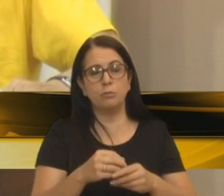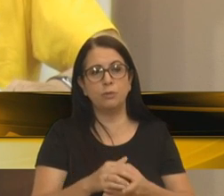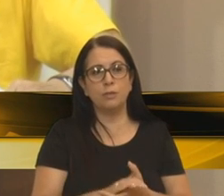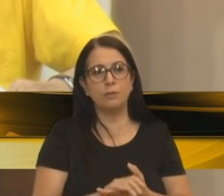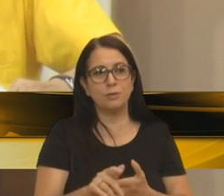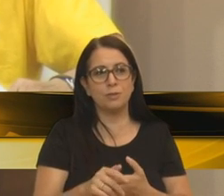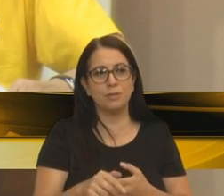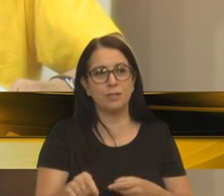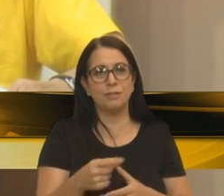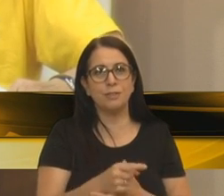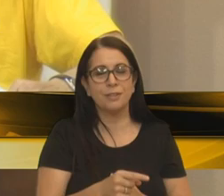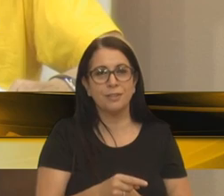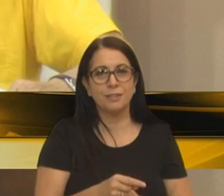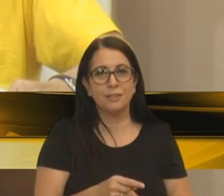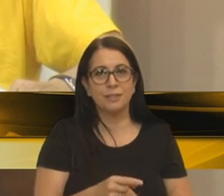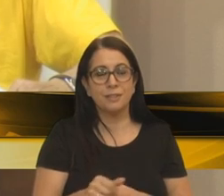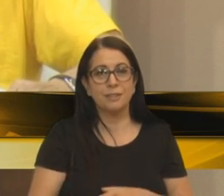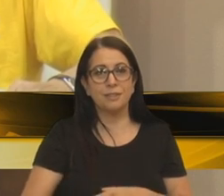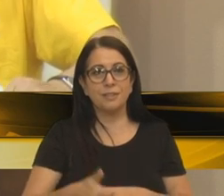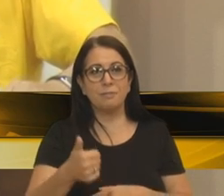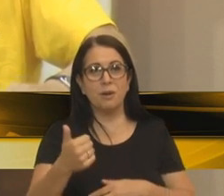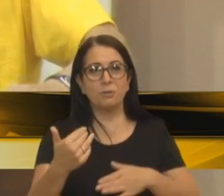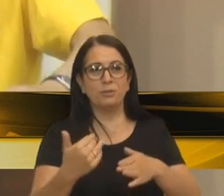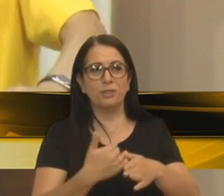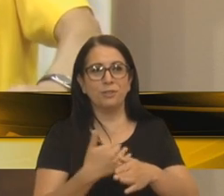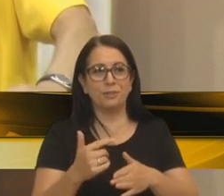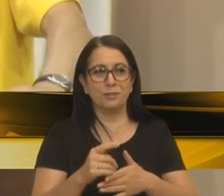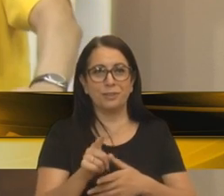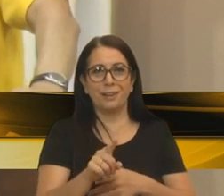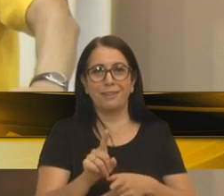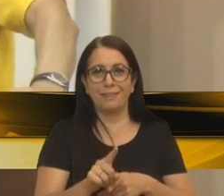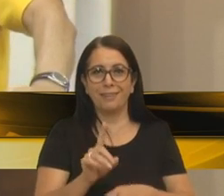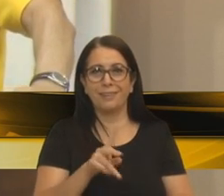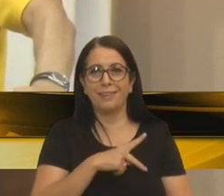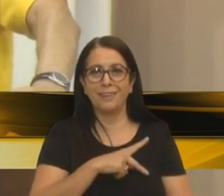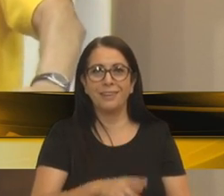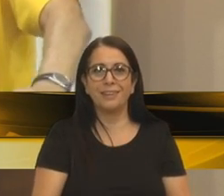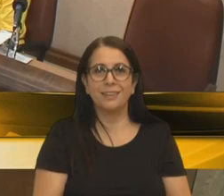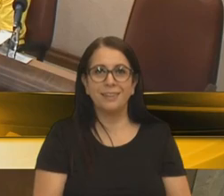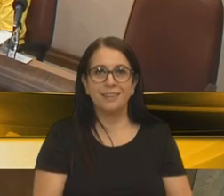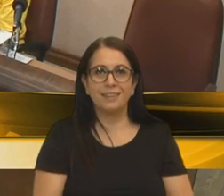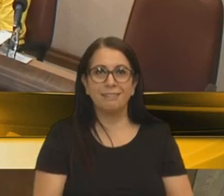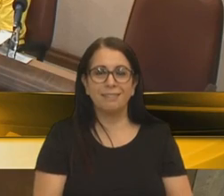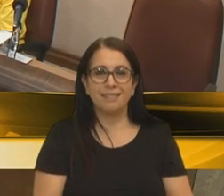de um aparelho público para melhorar o fluxo do trânsito. É isso, senhor presidente. Muito obrigado.